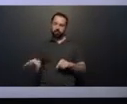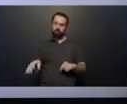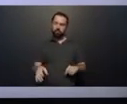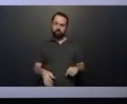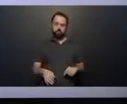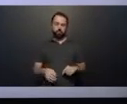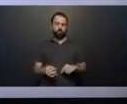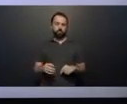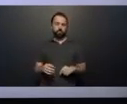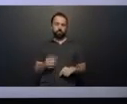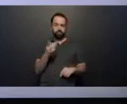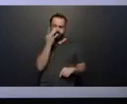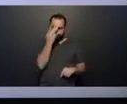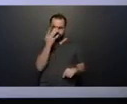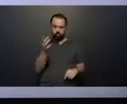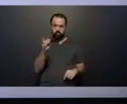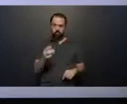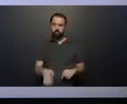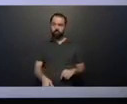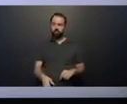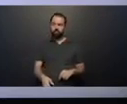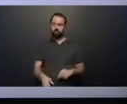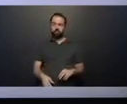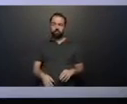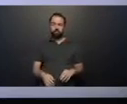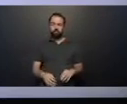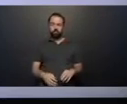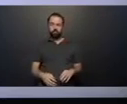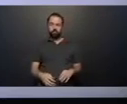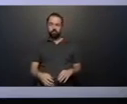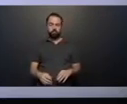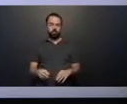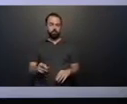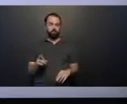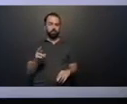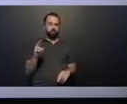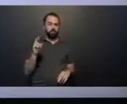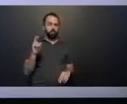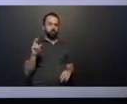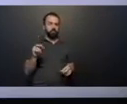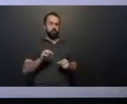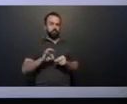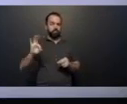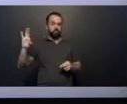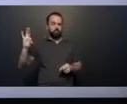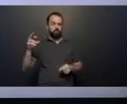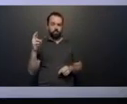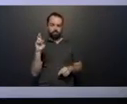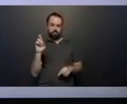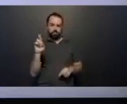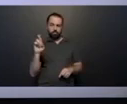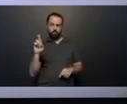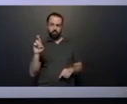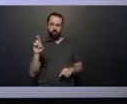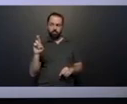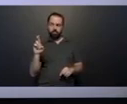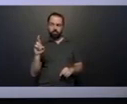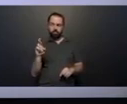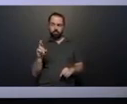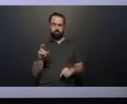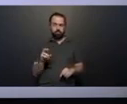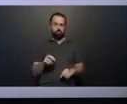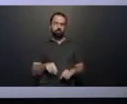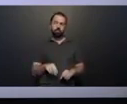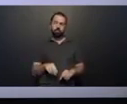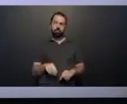vamos calcular. Se eu tiver o raio, eu consigo calcular o comprimento de